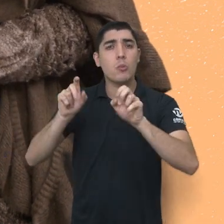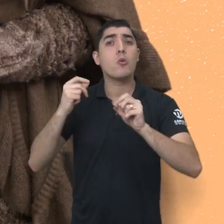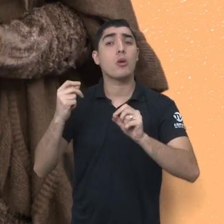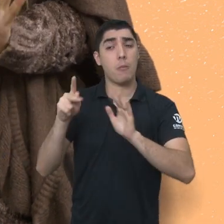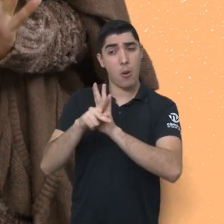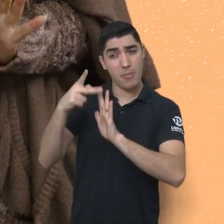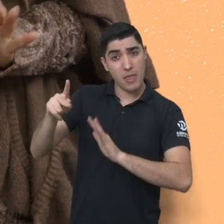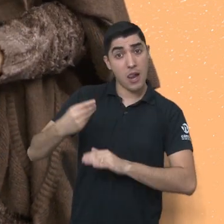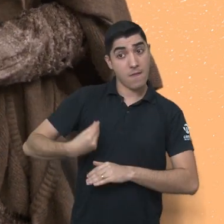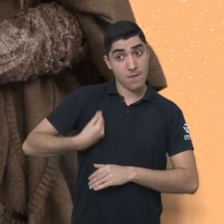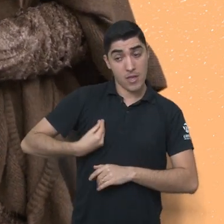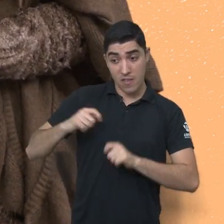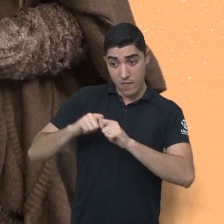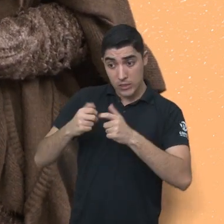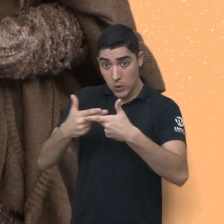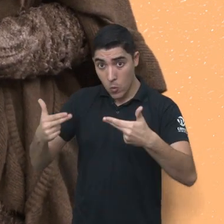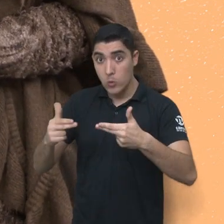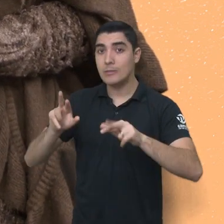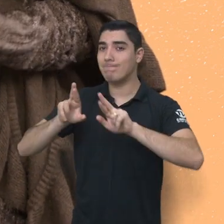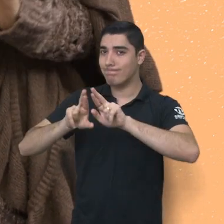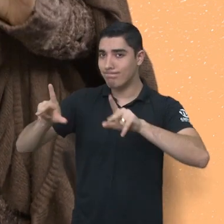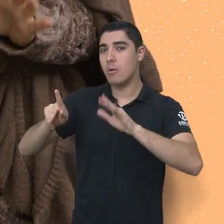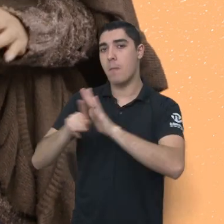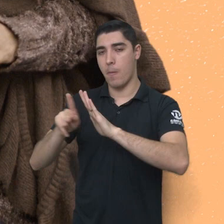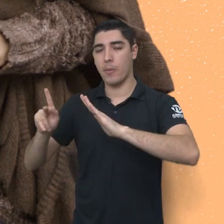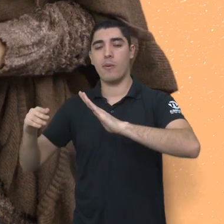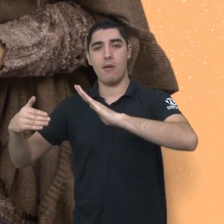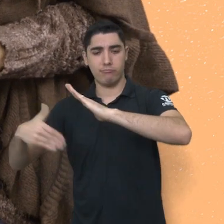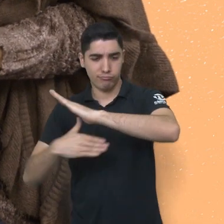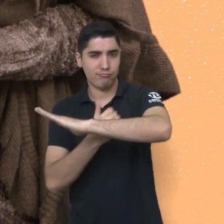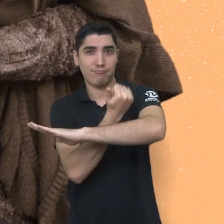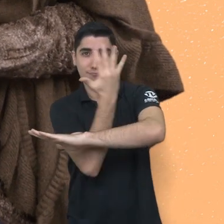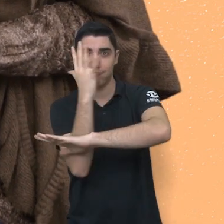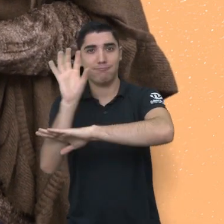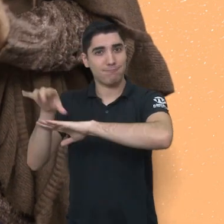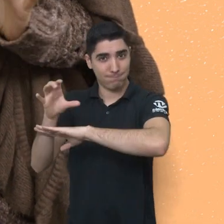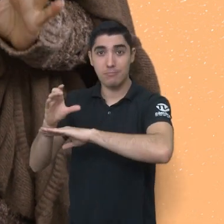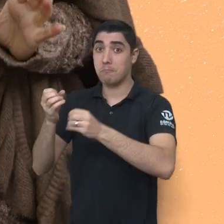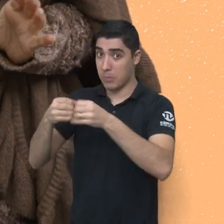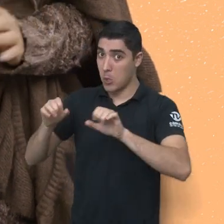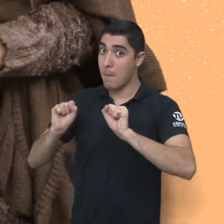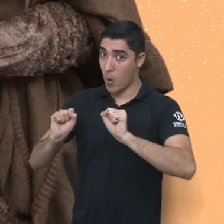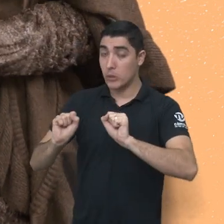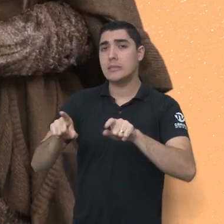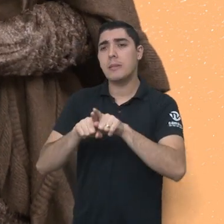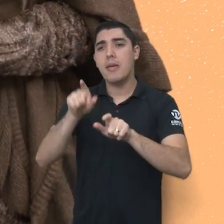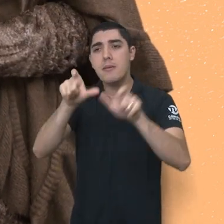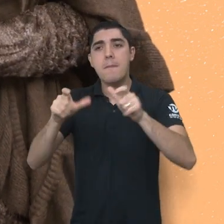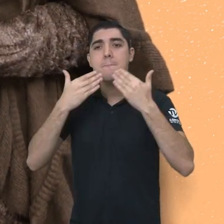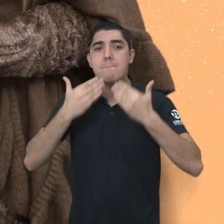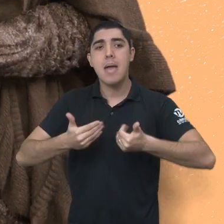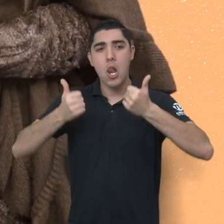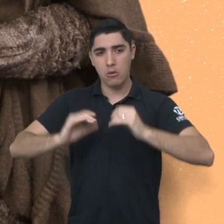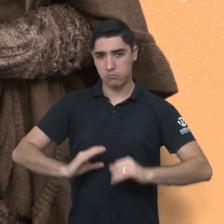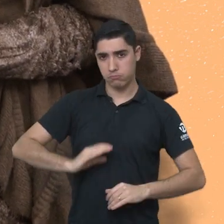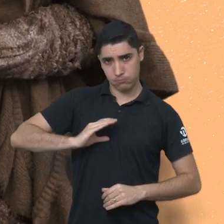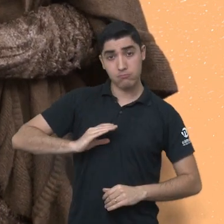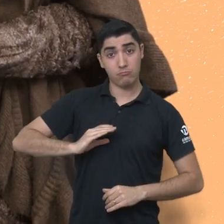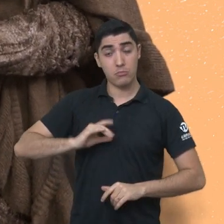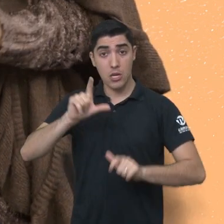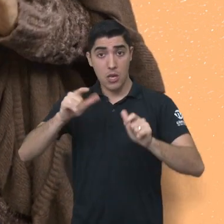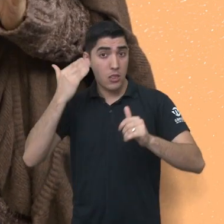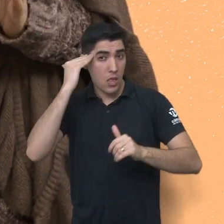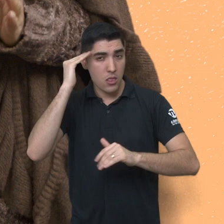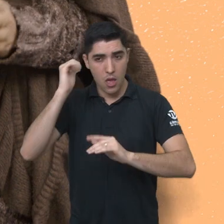das suas ações nos diferentes ecossistemas também Como contribuir e ser cidadãos que entendem e valorizam a